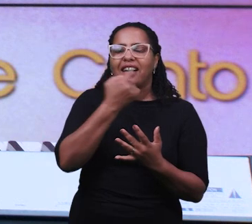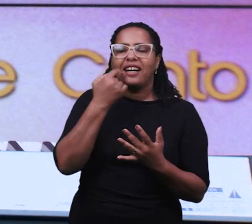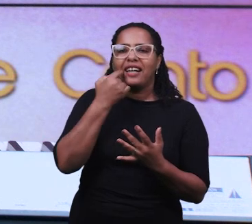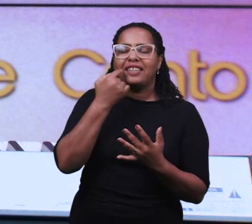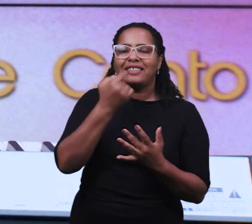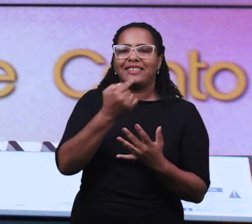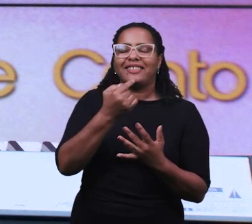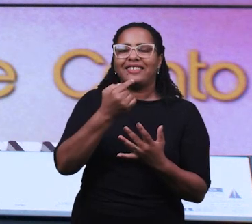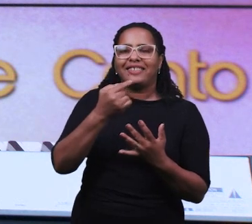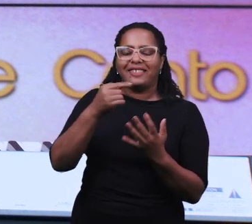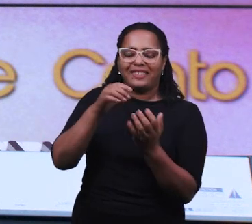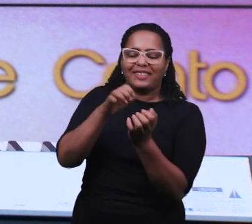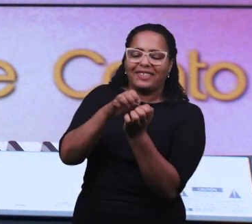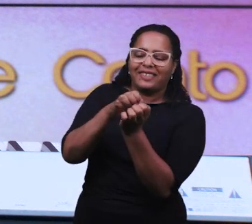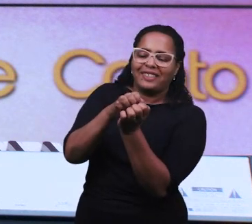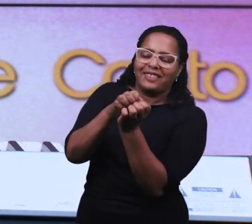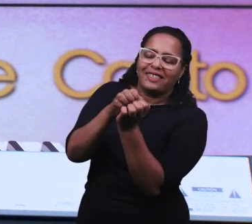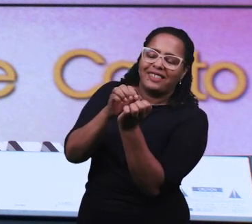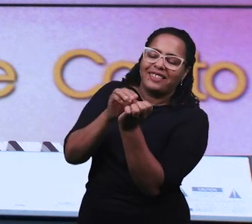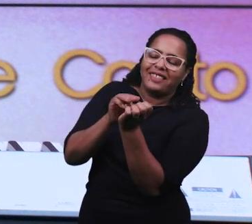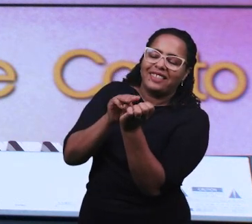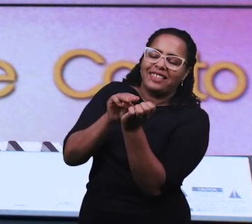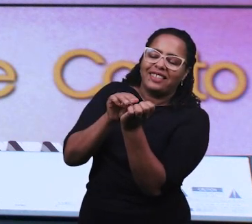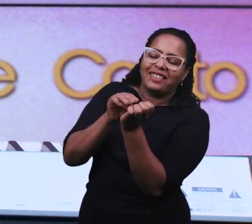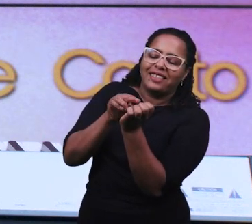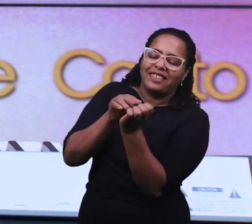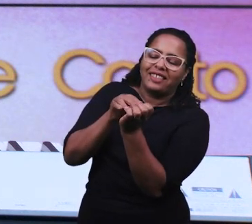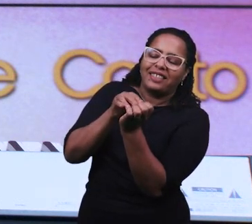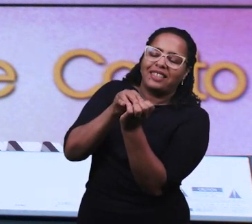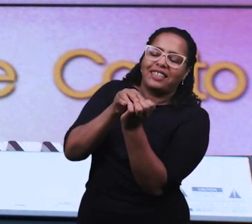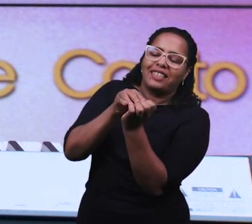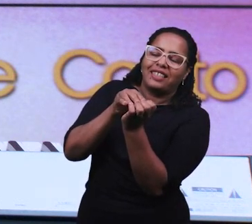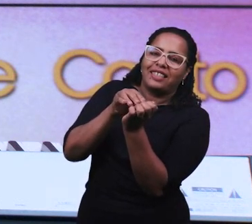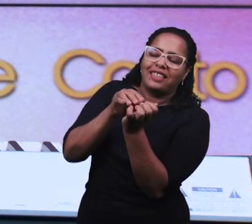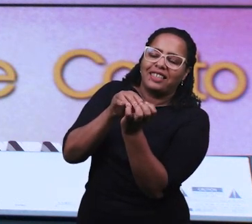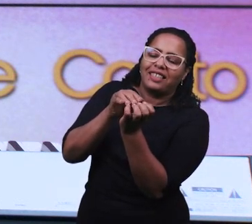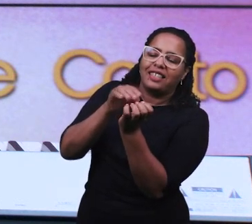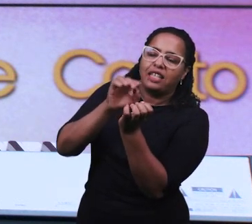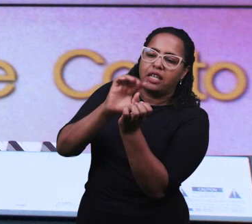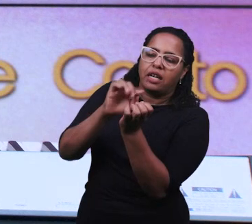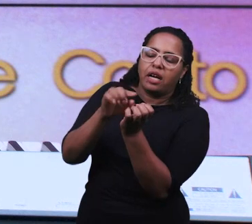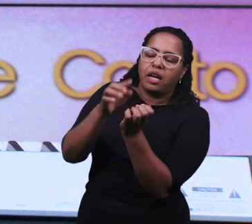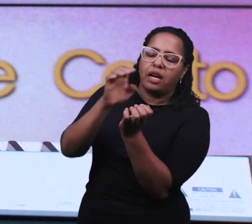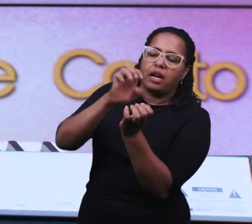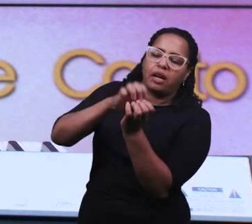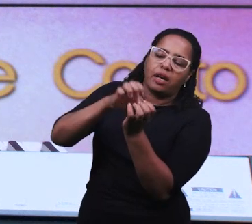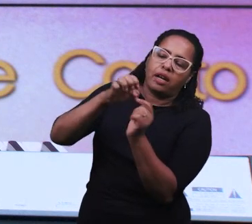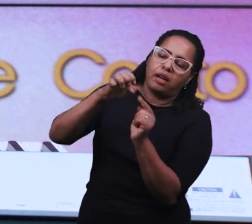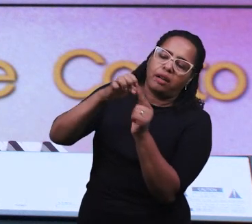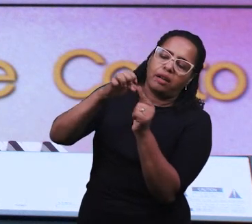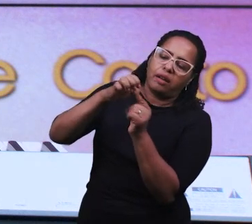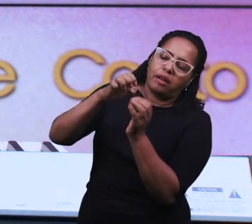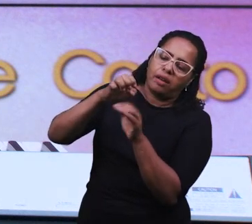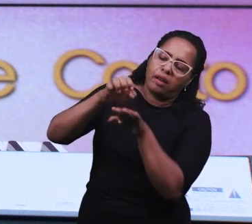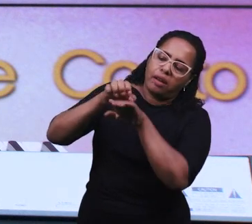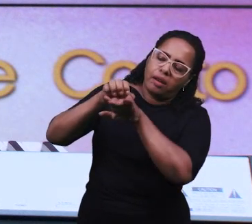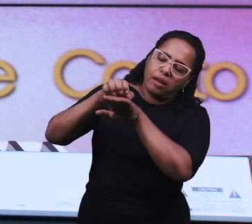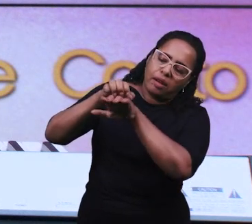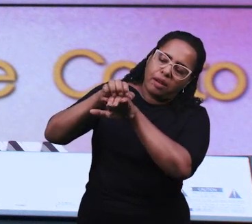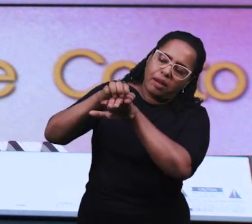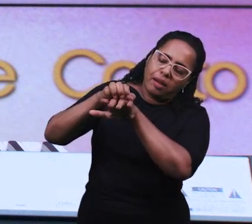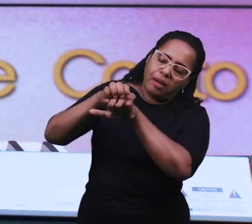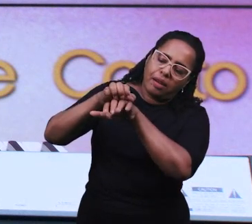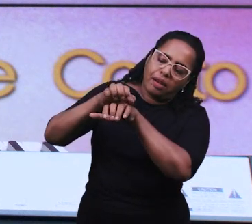língua encostam um pouco nos dentes, especialmente os dentes superiores e até mesmo